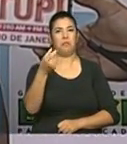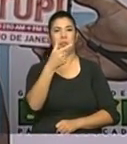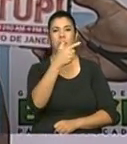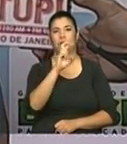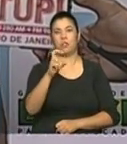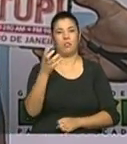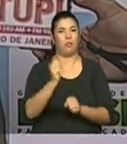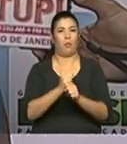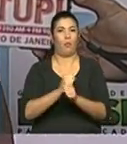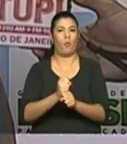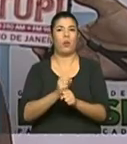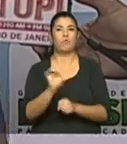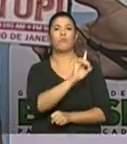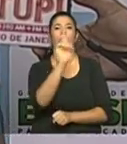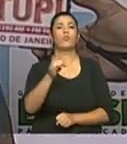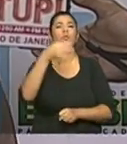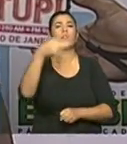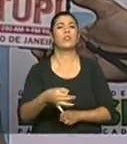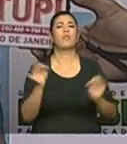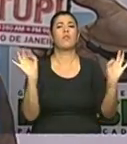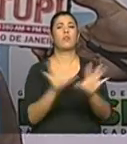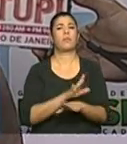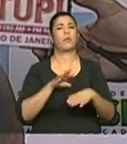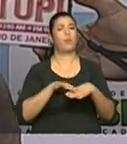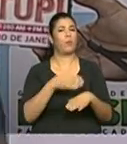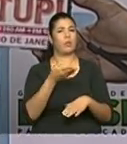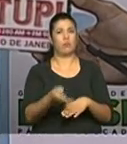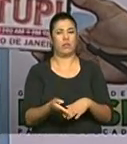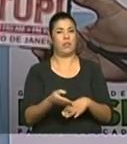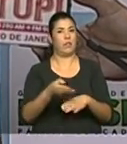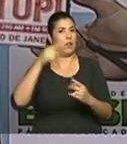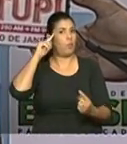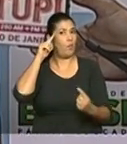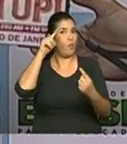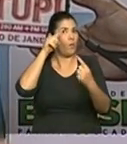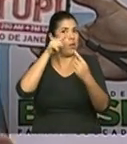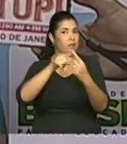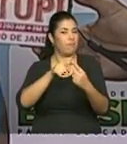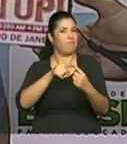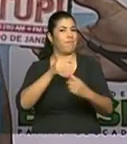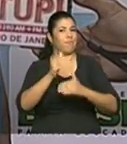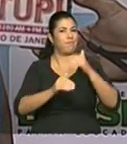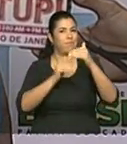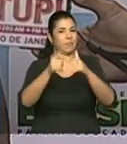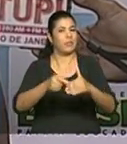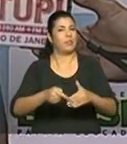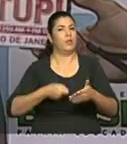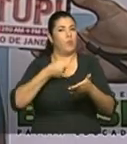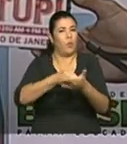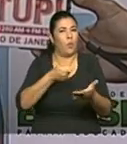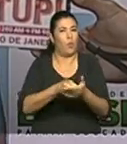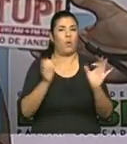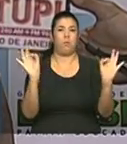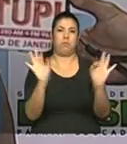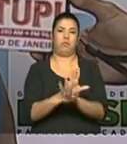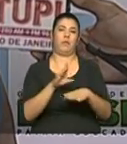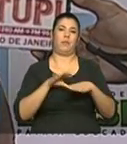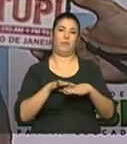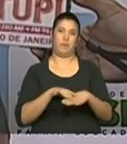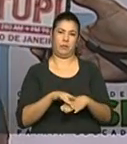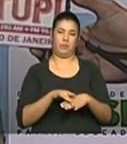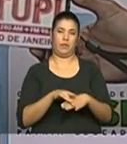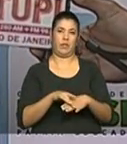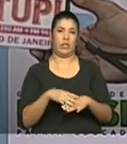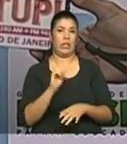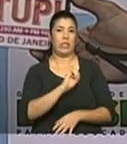eliminar a hanseníase. Mas o que nós temos é perspectivas objetivas de avançar nesse sentido. Por quê? Porque